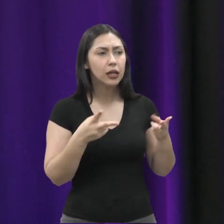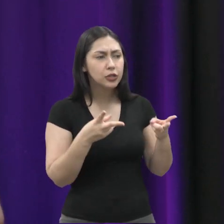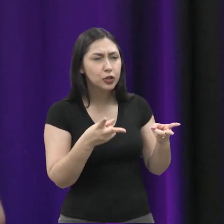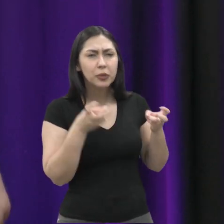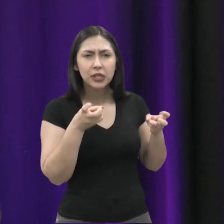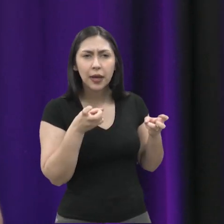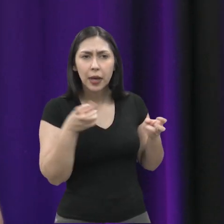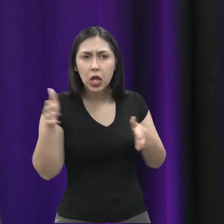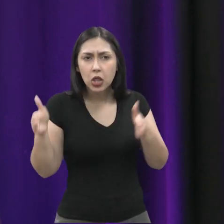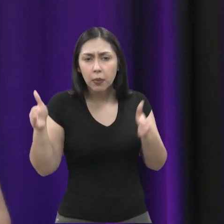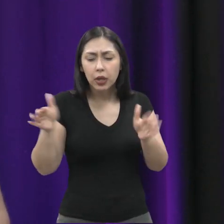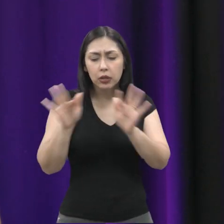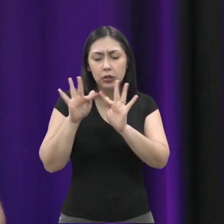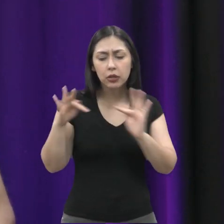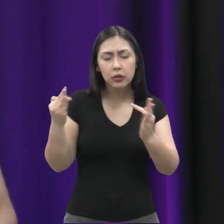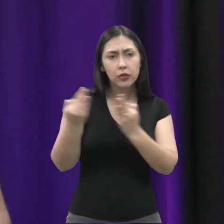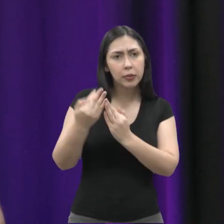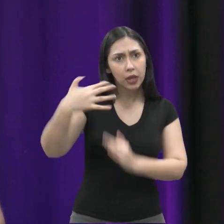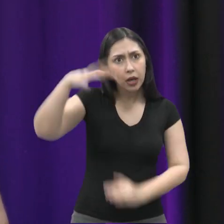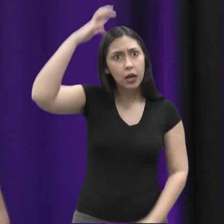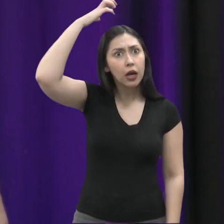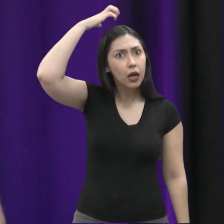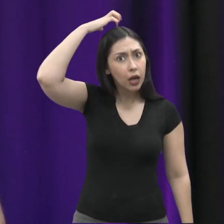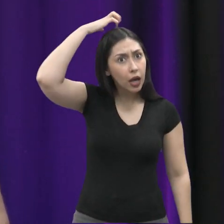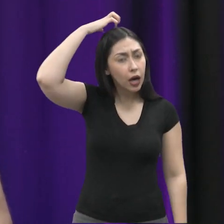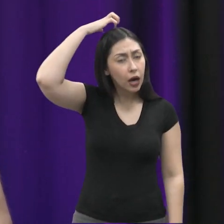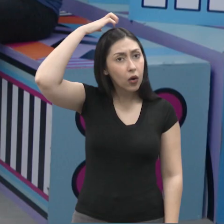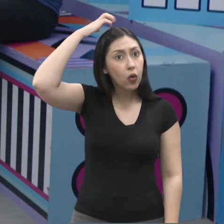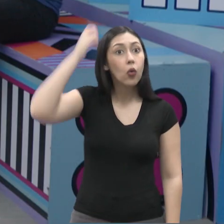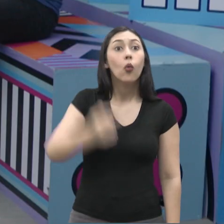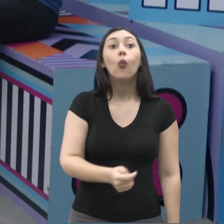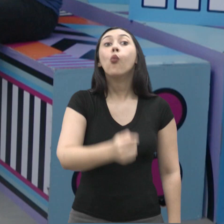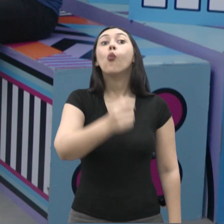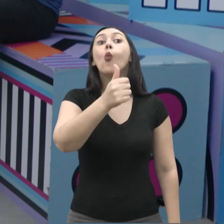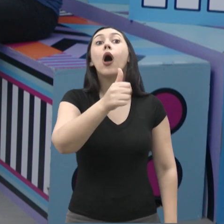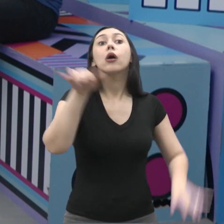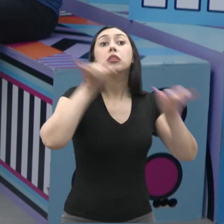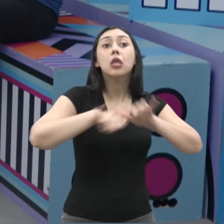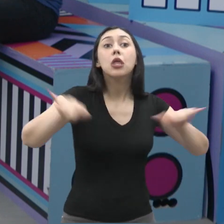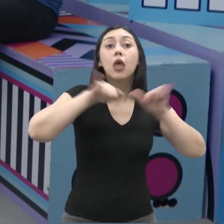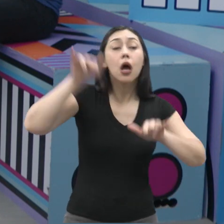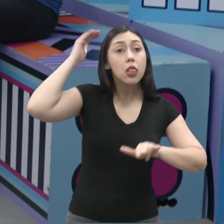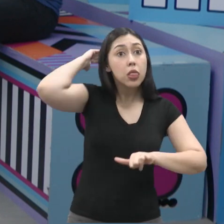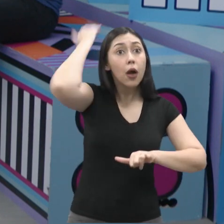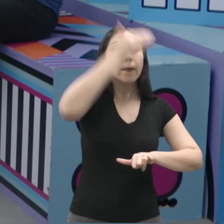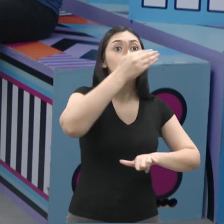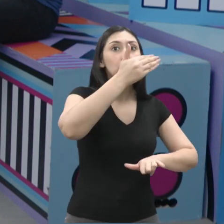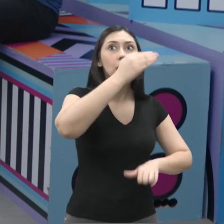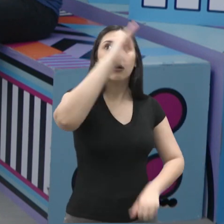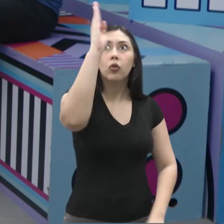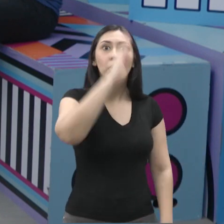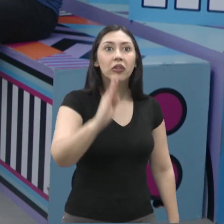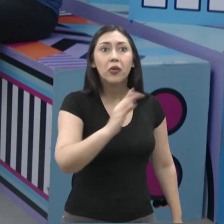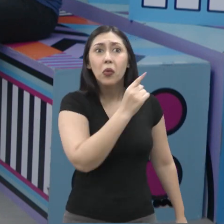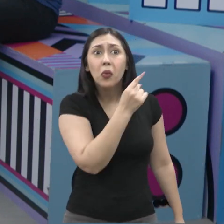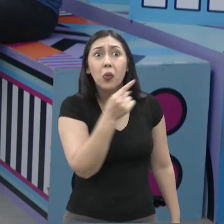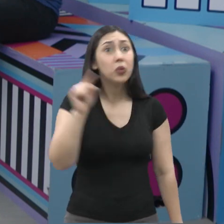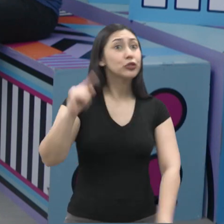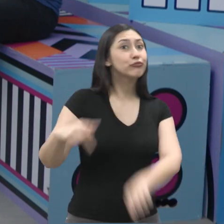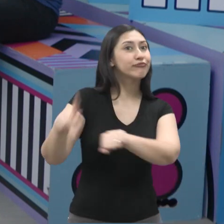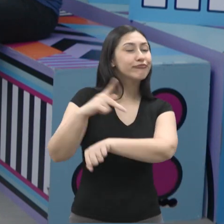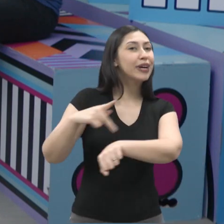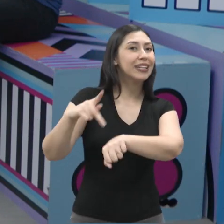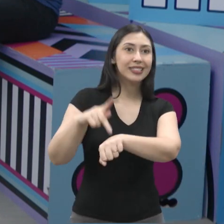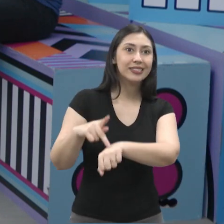país da América Latina a abolir a escravidão. É um país onde os donos de escravos lutaram, resistiram por